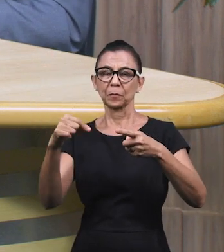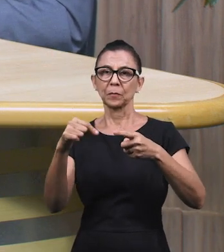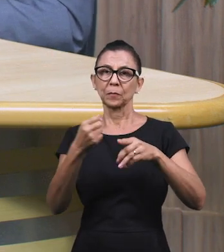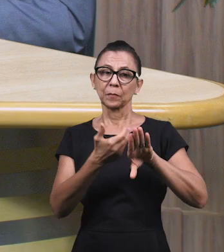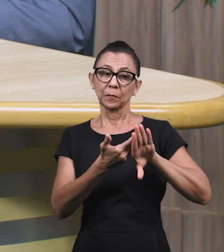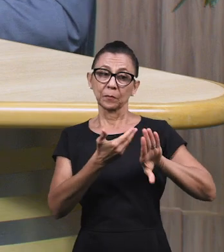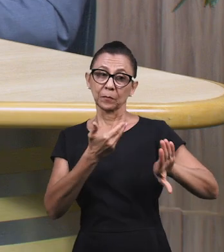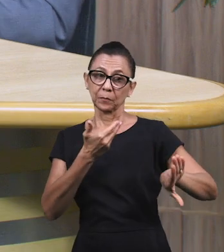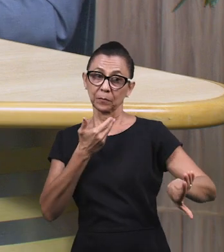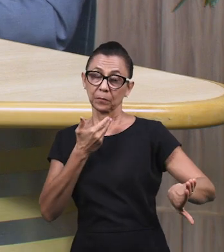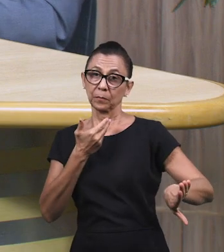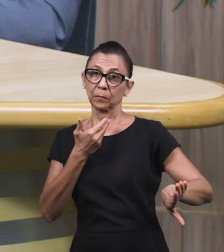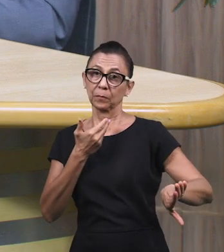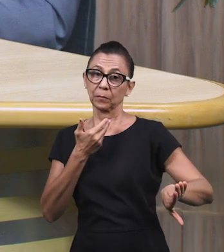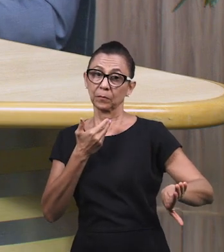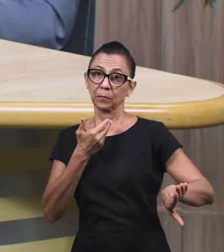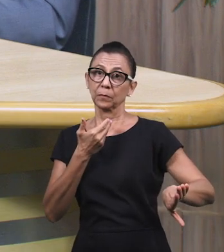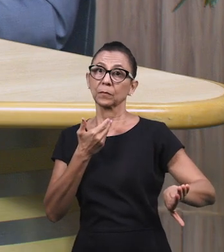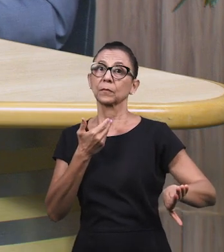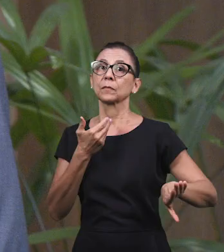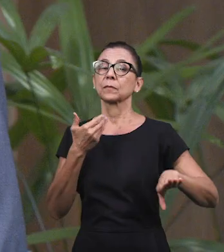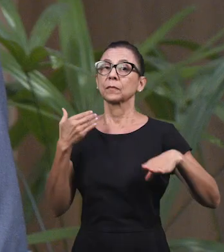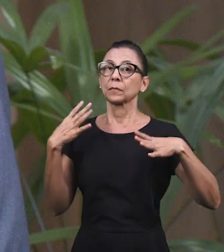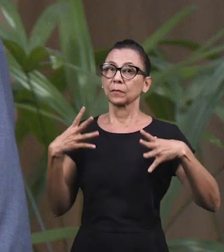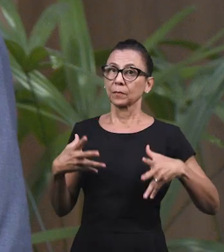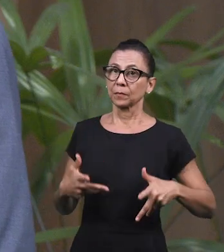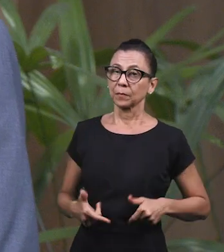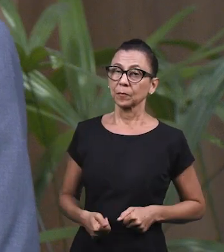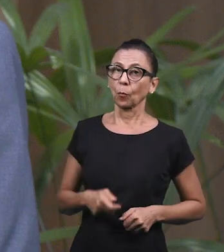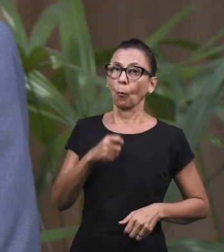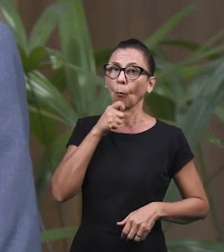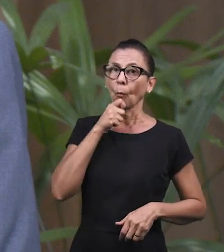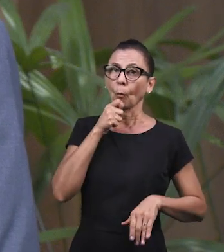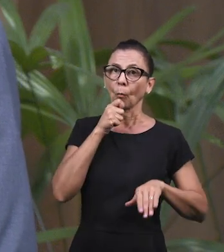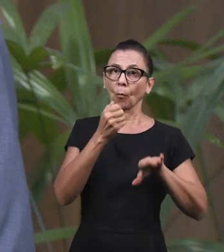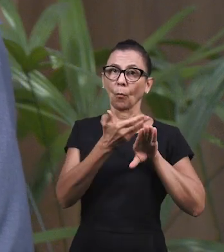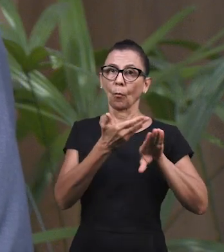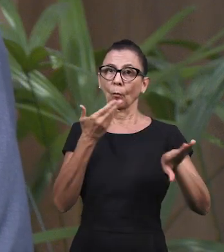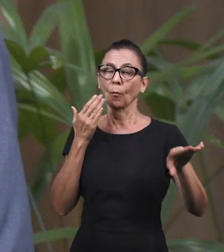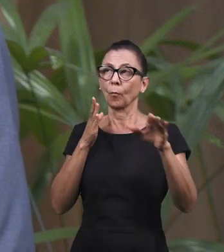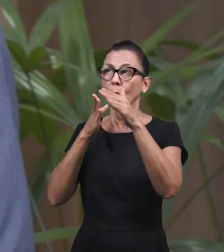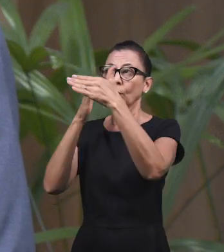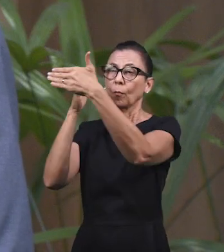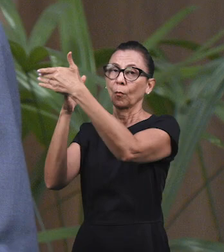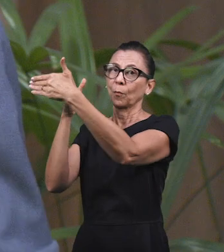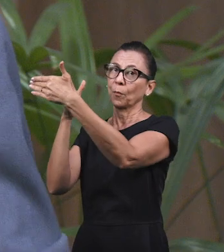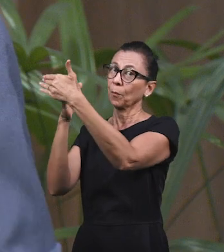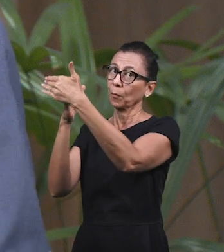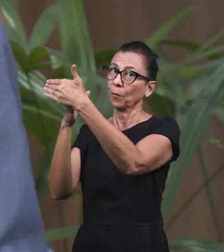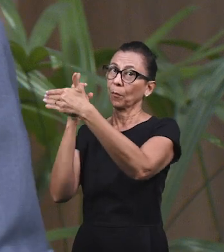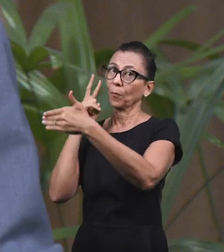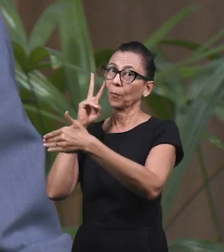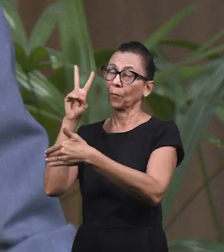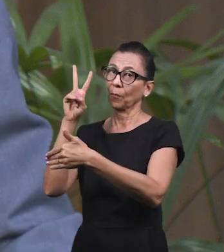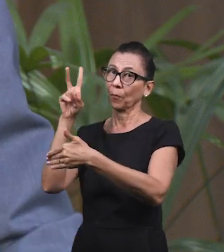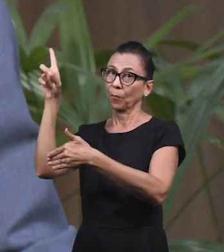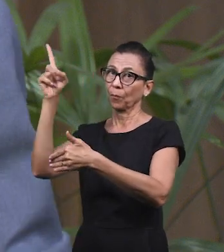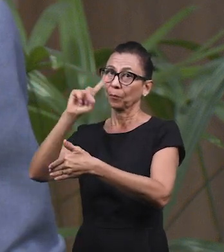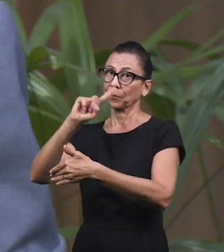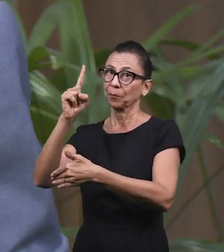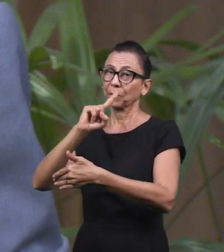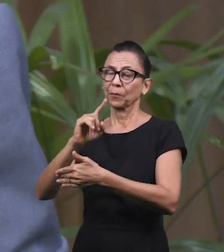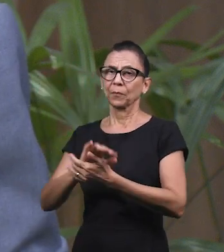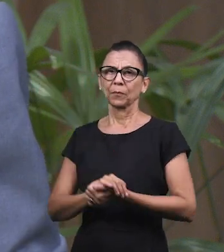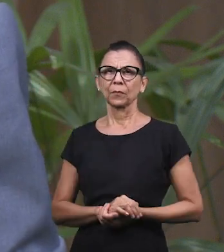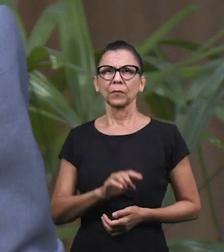Em santificação. Sede santos, porque eu sou santo. Sem santificação, ninguém verá a Deus. Aí o Espírito Santo é o seguinte, olha, você entendeu que